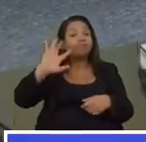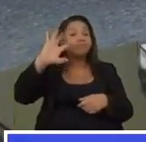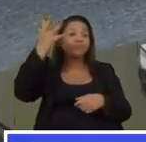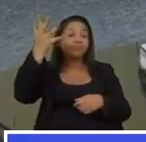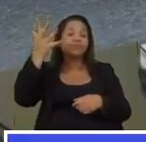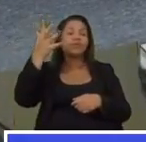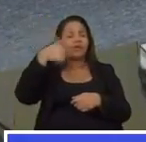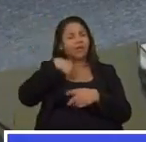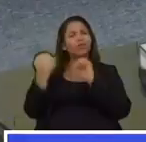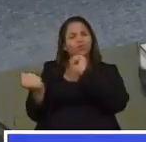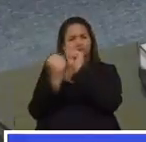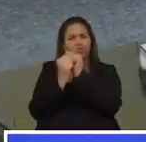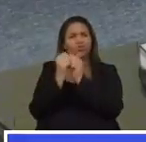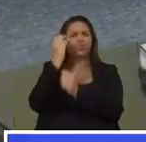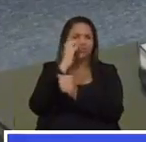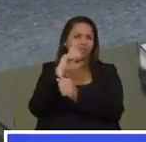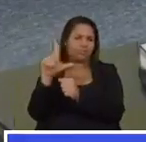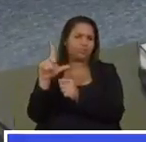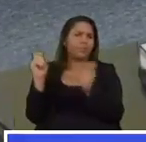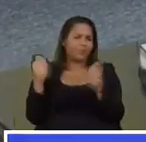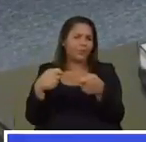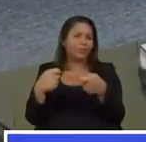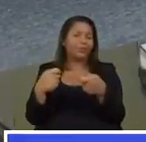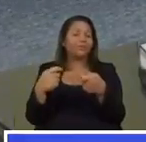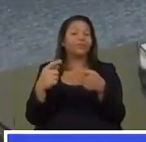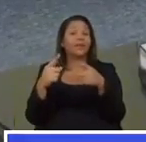eu acompanhe o ex-presidente Lula, mas é para levá-lo à carceragem.